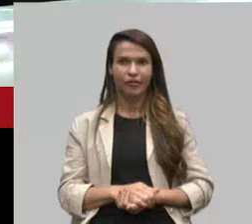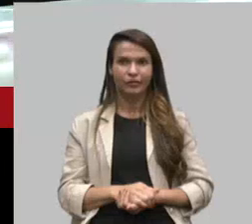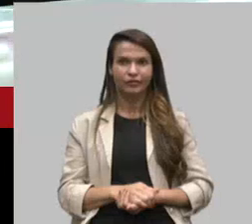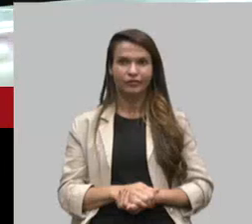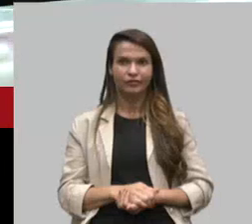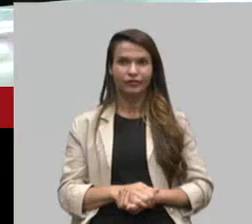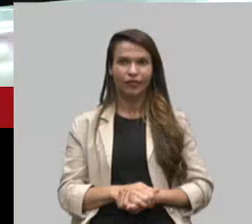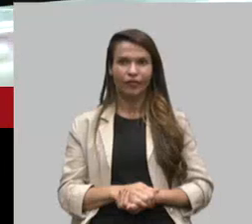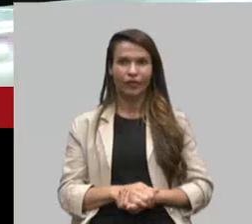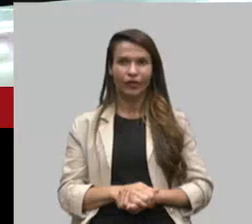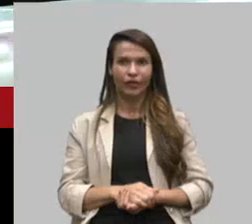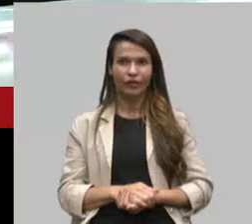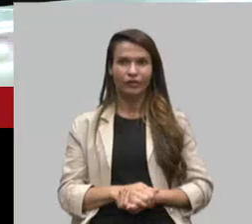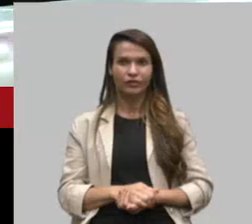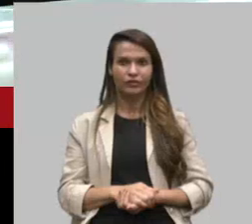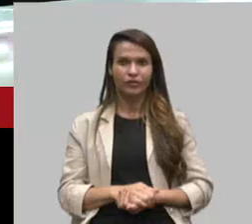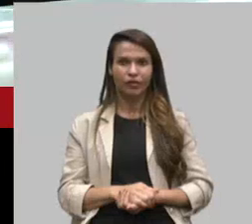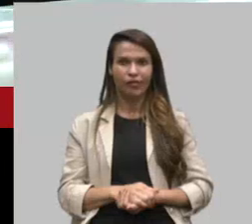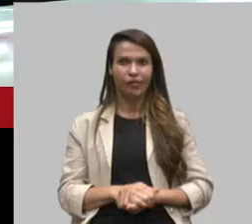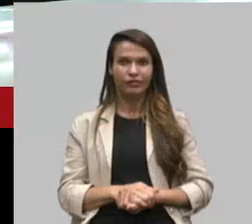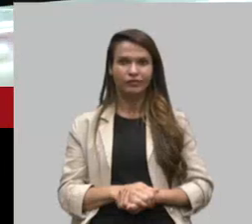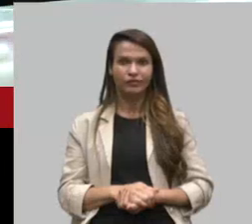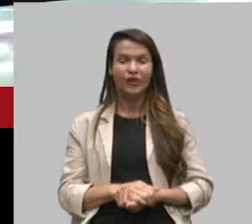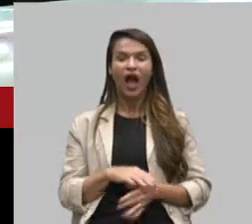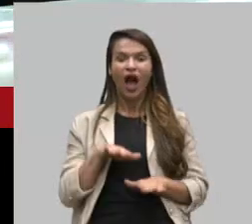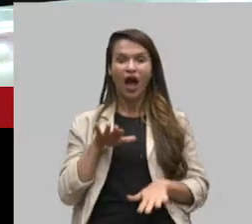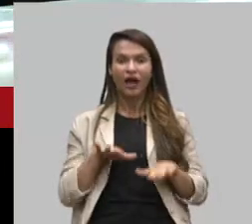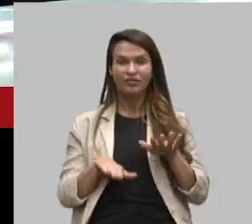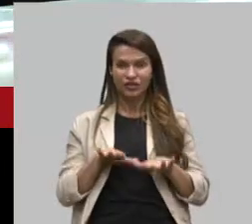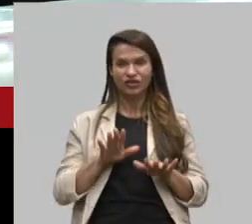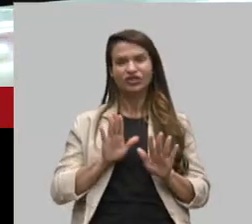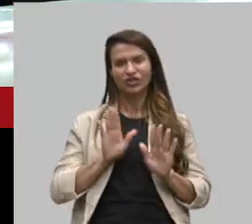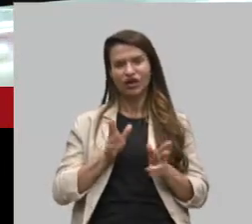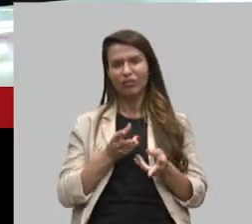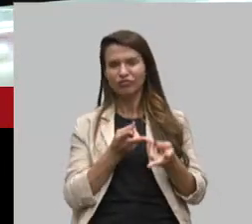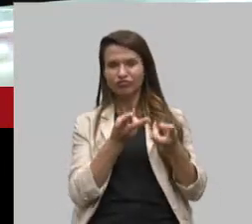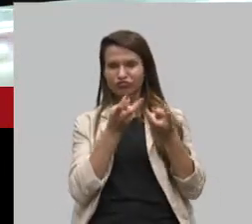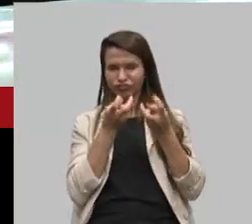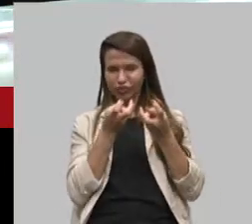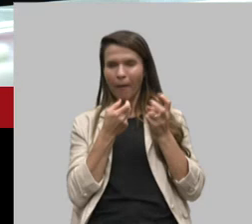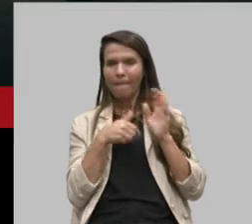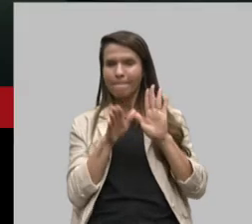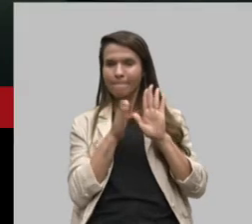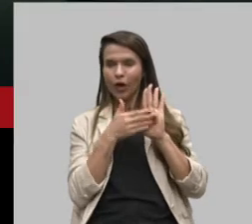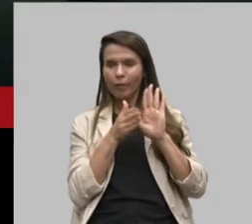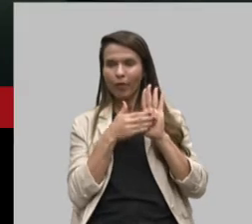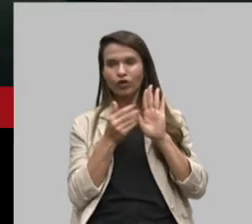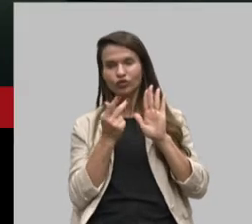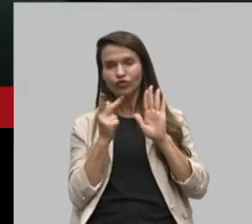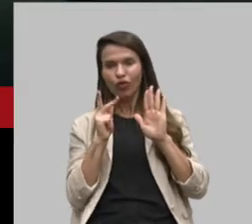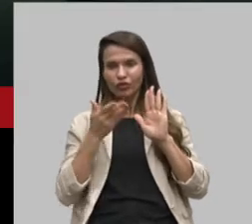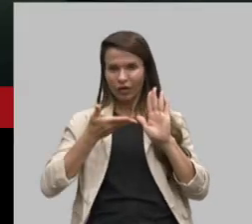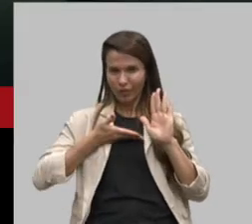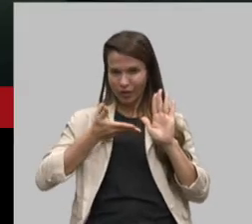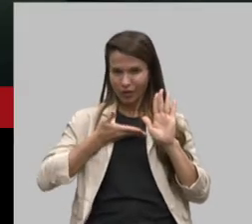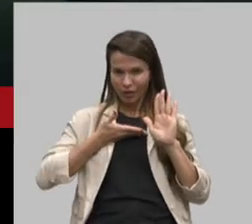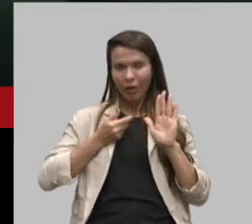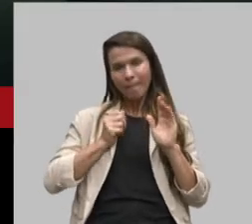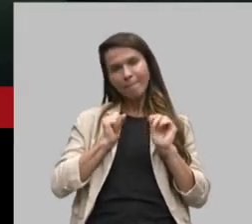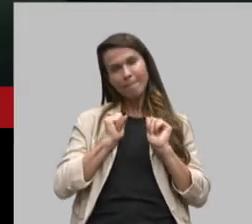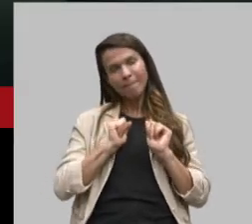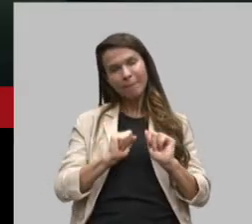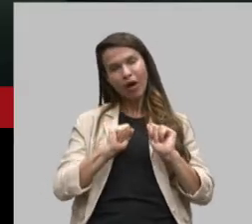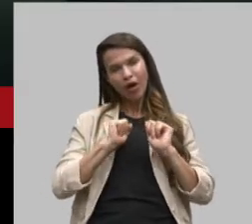gente Às vezes a gente já se identificou com a proposta do colega então é a gente pode